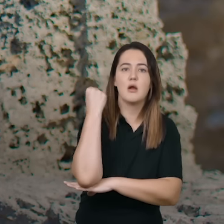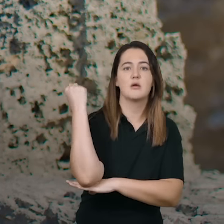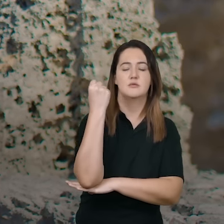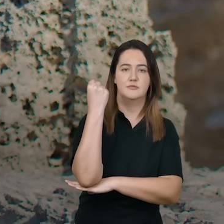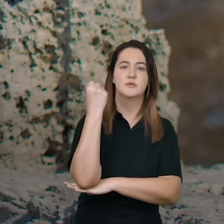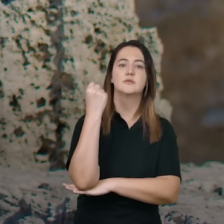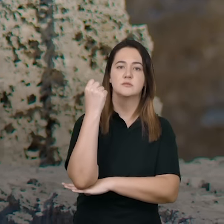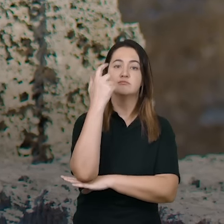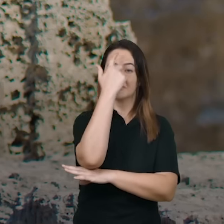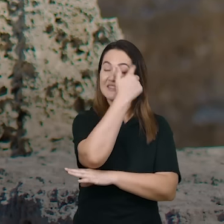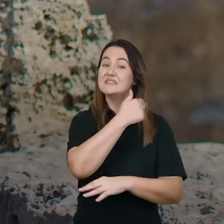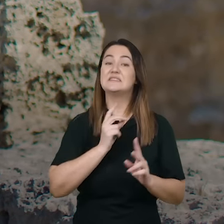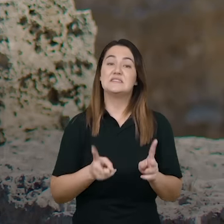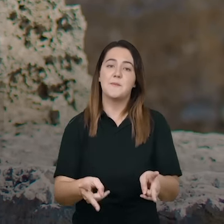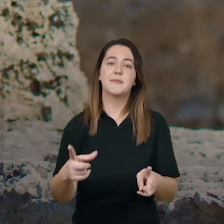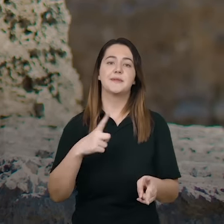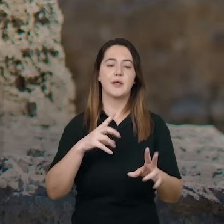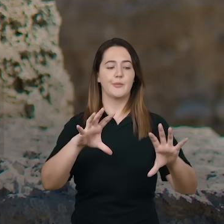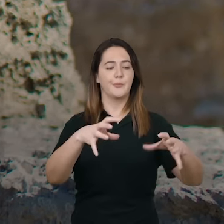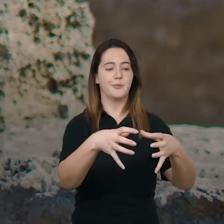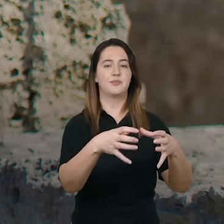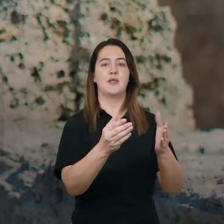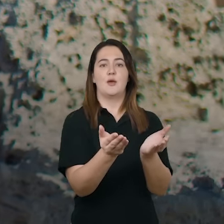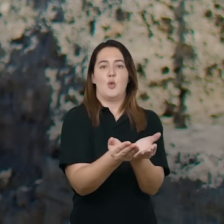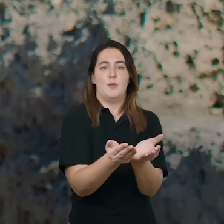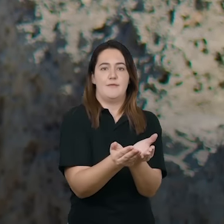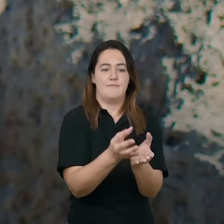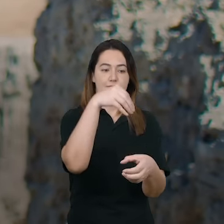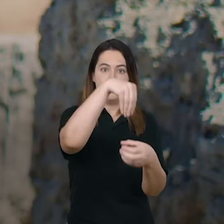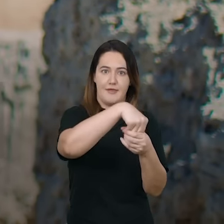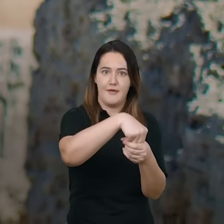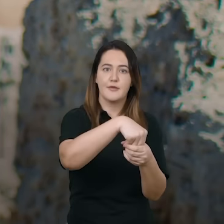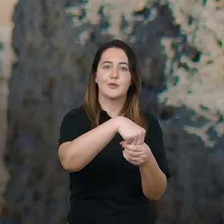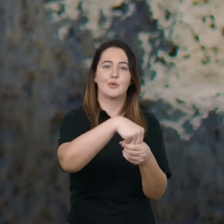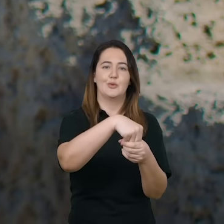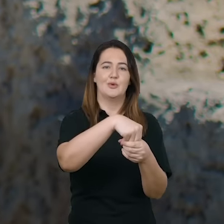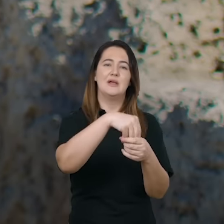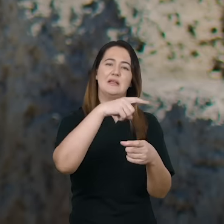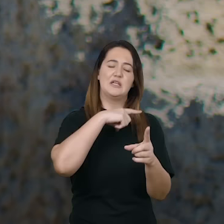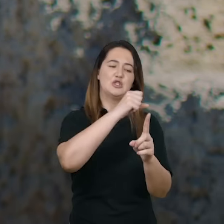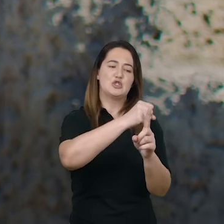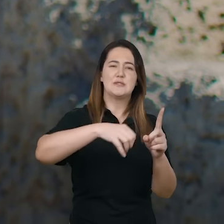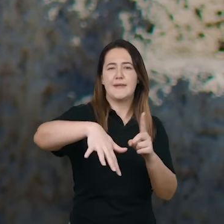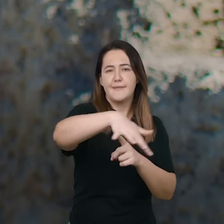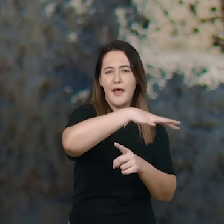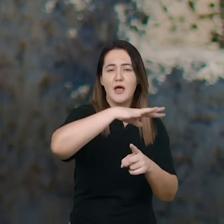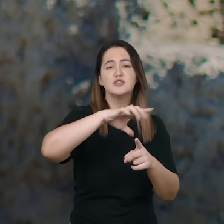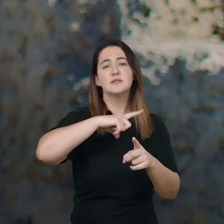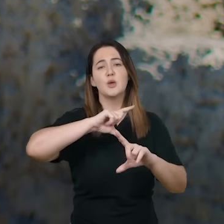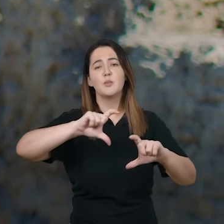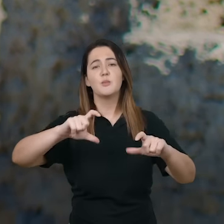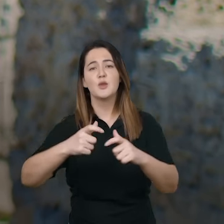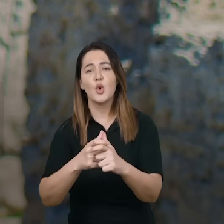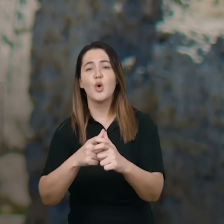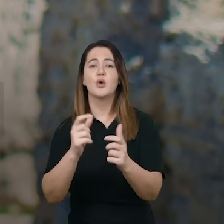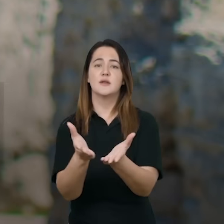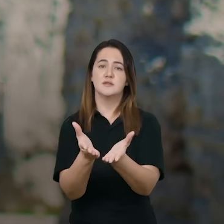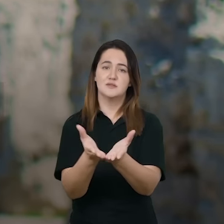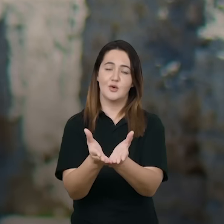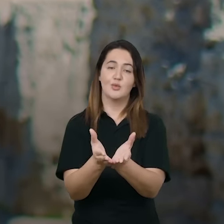que sempre que nós temos uma comunidade cristã numa sociedade qualquer, a tendência é que